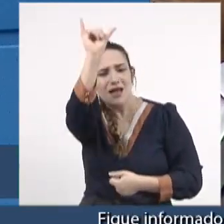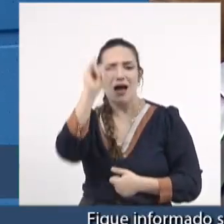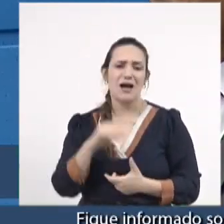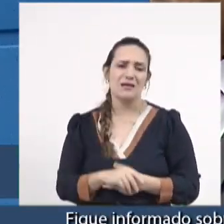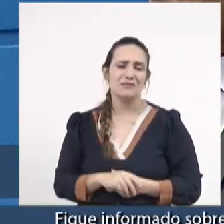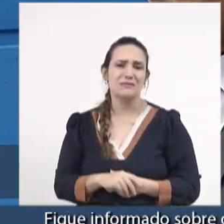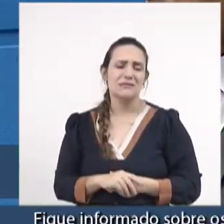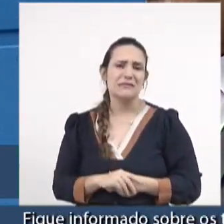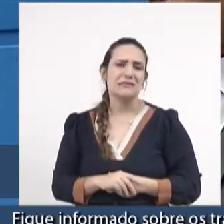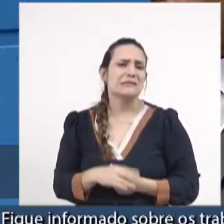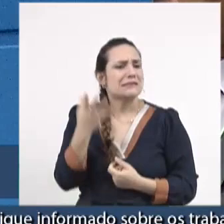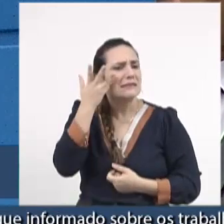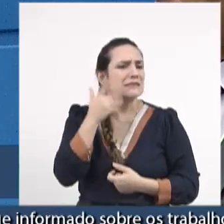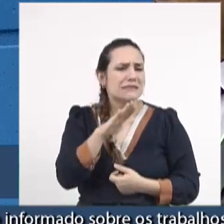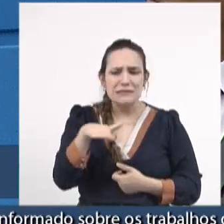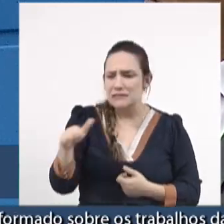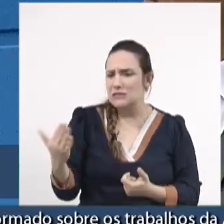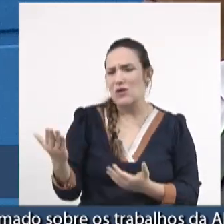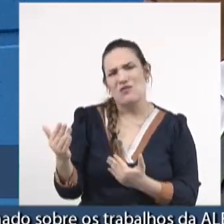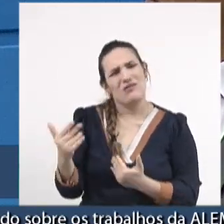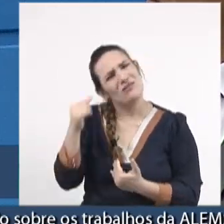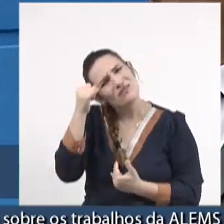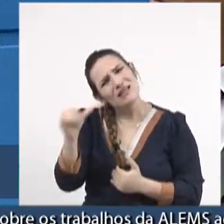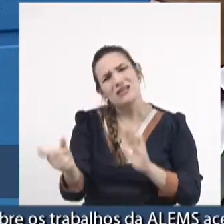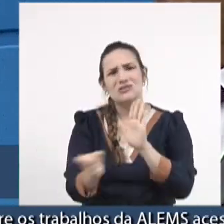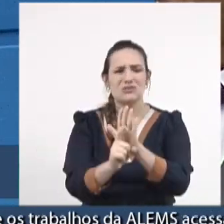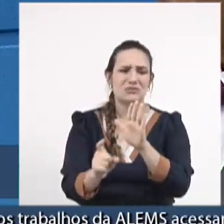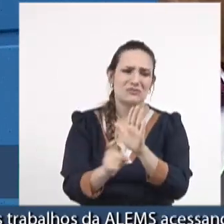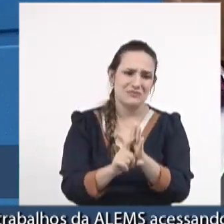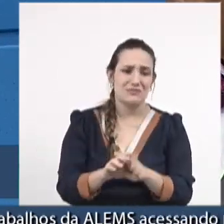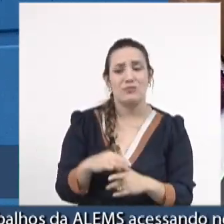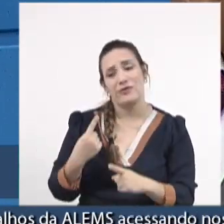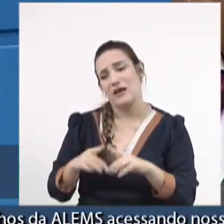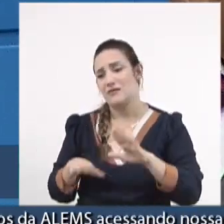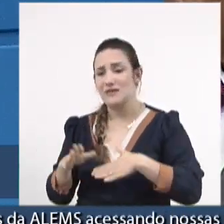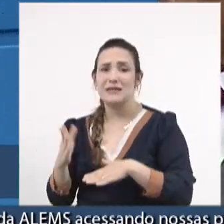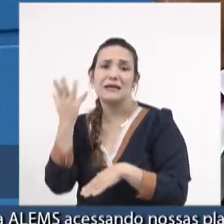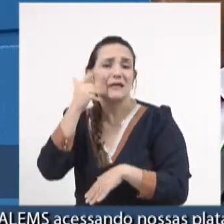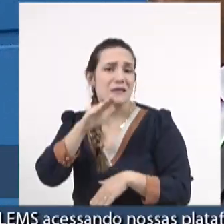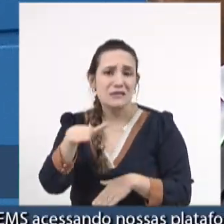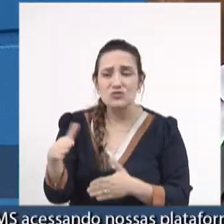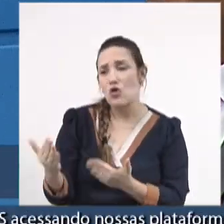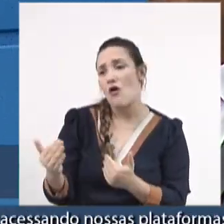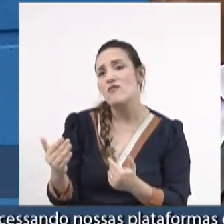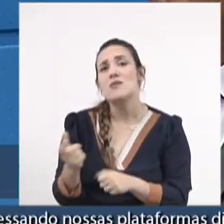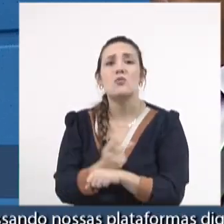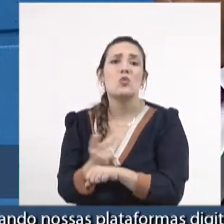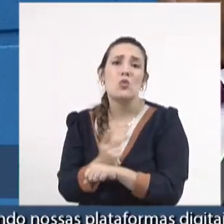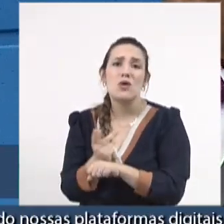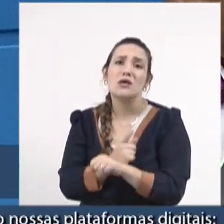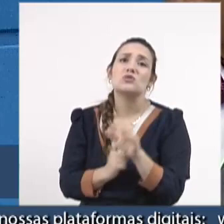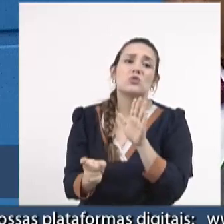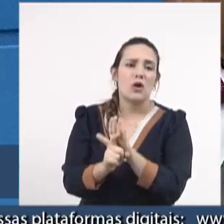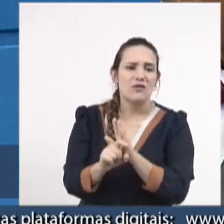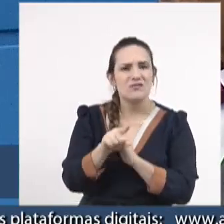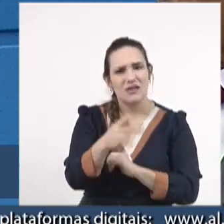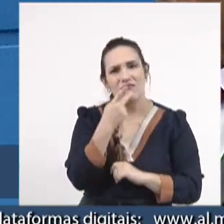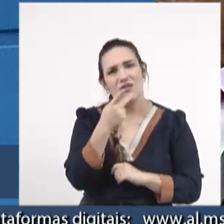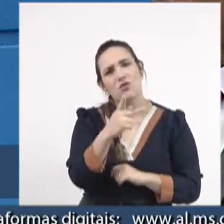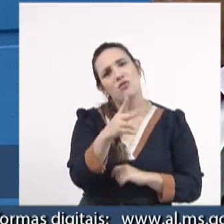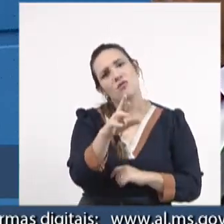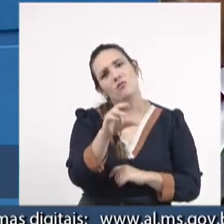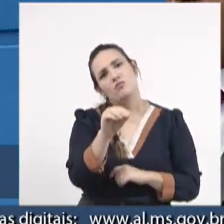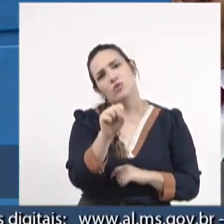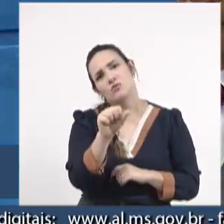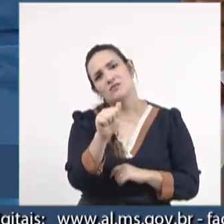crianças adolescentes partam para o mundo das drogas, buscando nessas drogas, e o senhor citou o